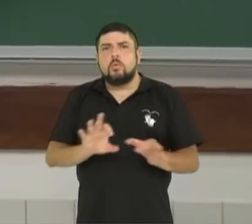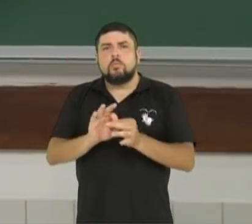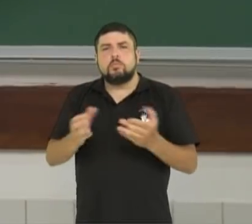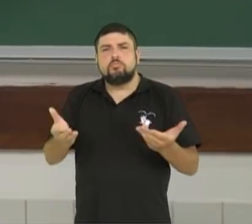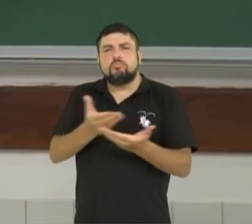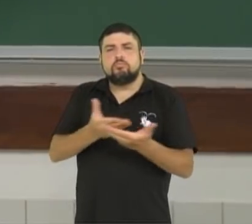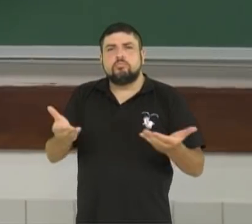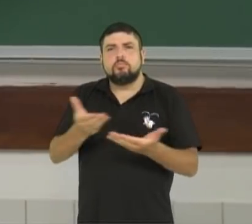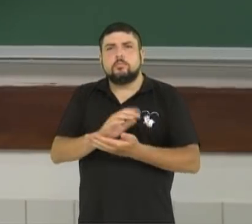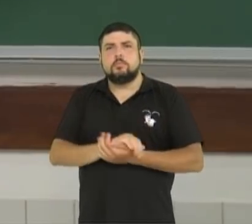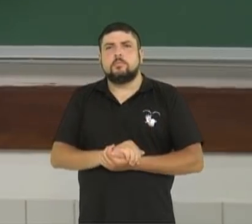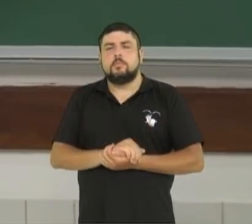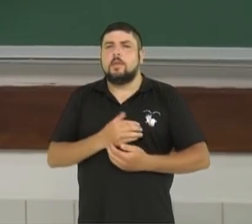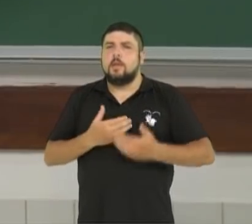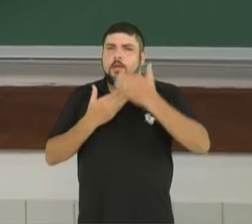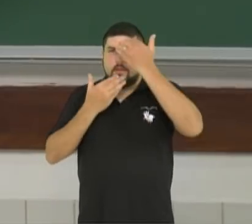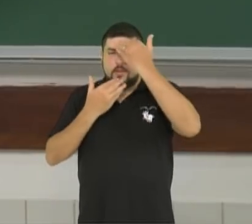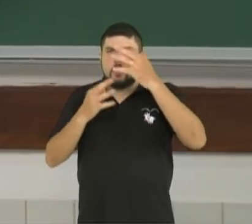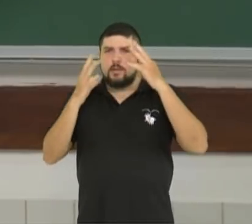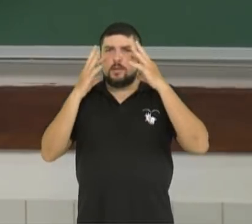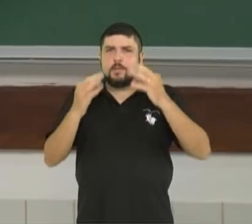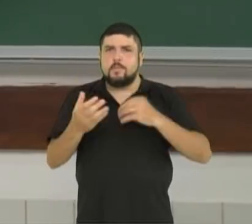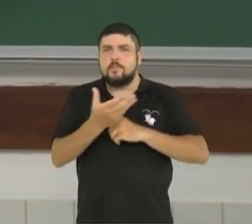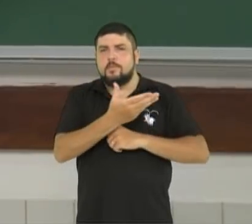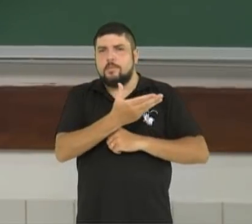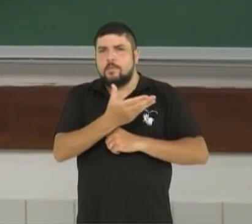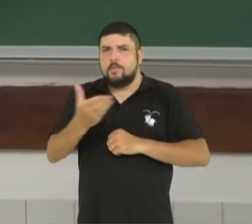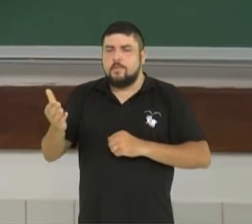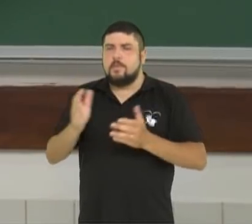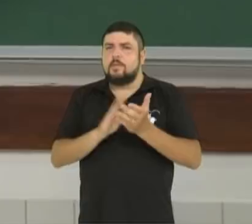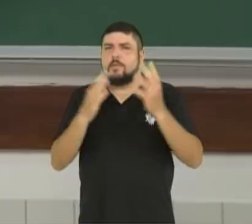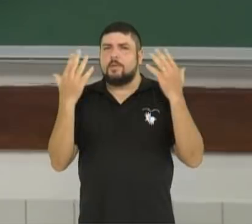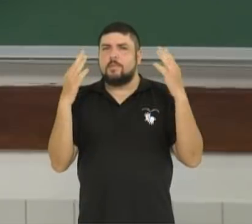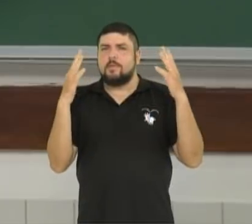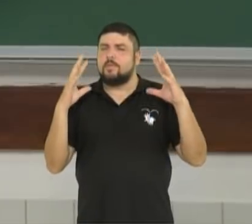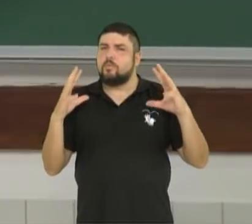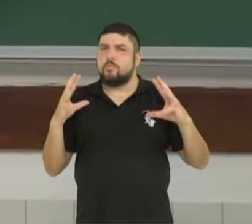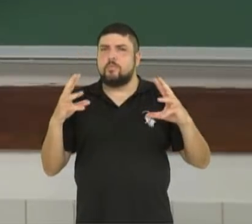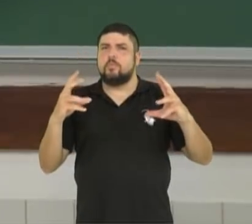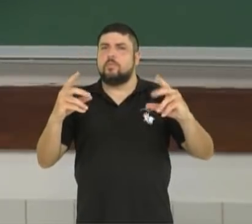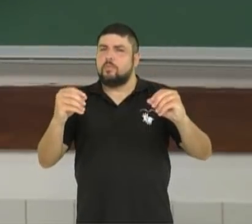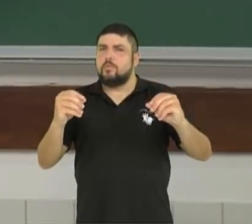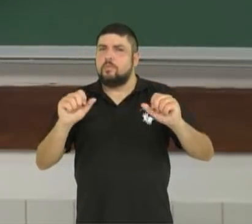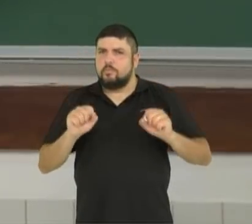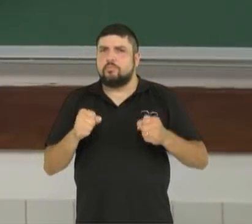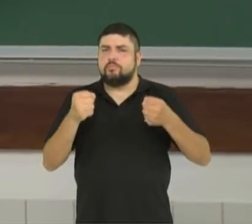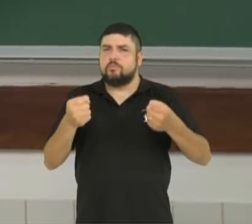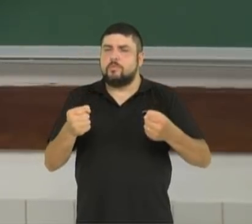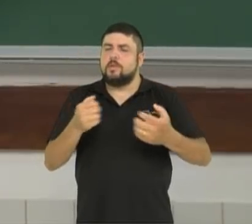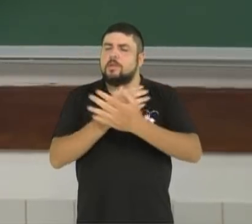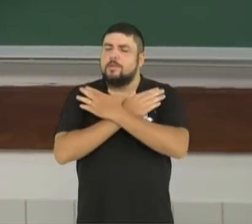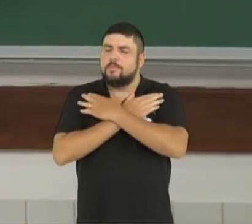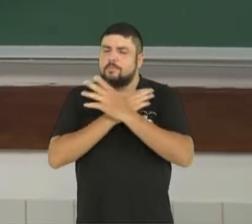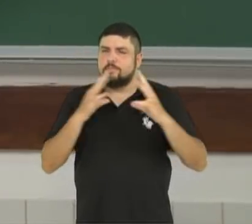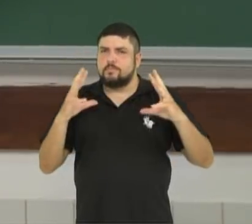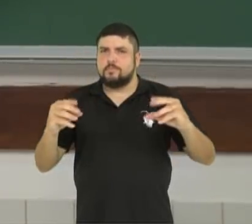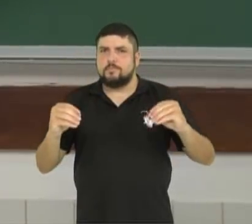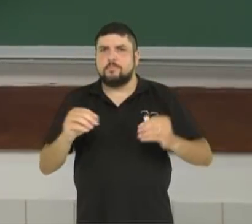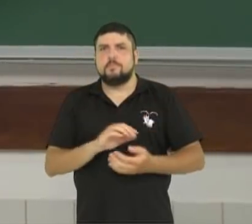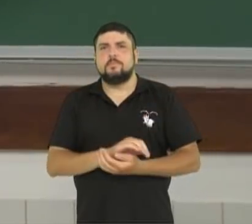presentes, certo? Agradeço imensamente a participação, parabéns a todos e todas, né? E aquele abraço virtual.